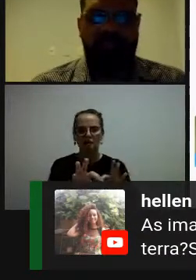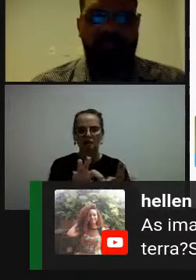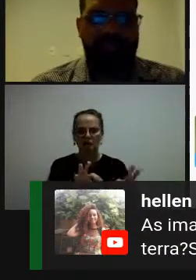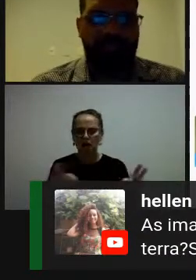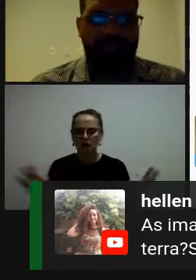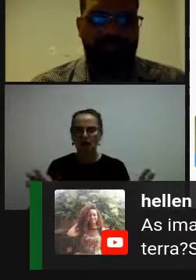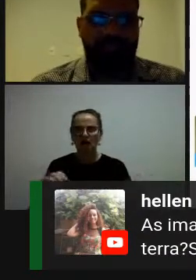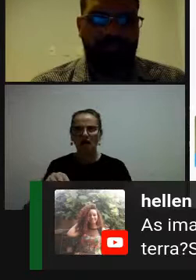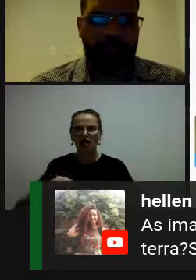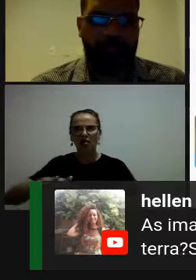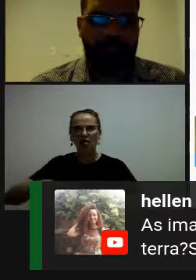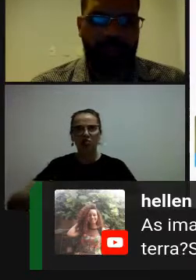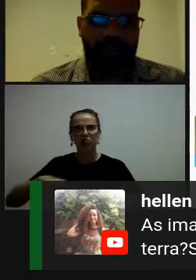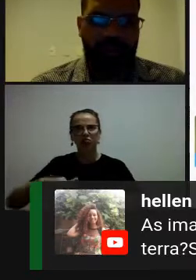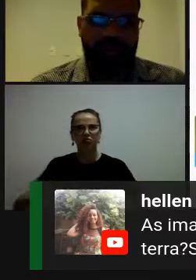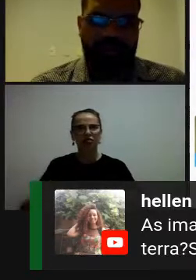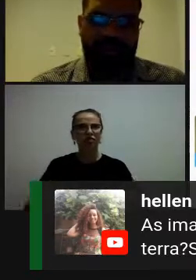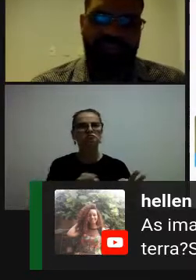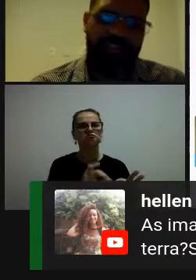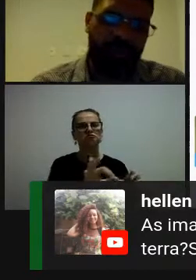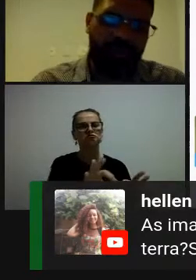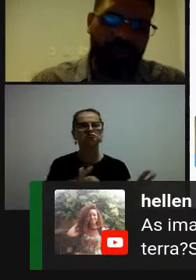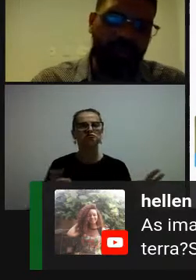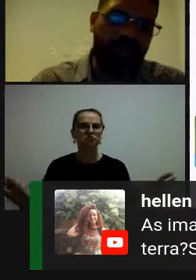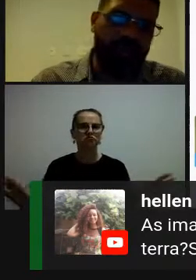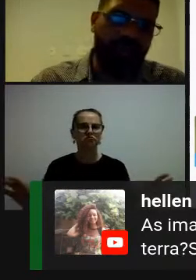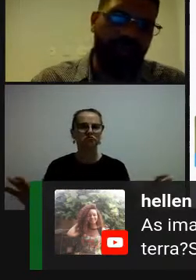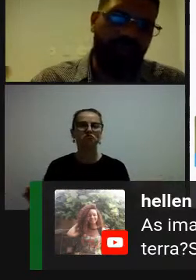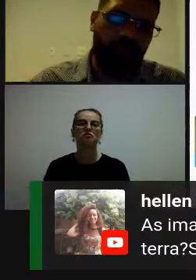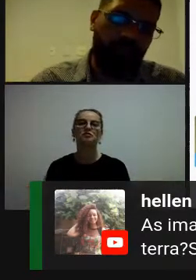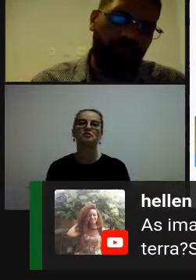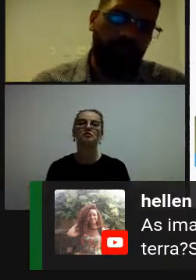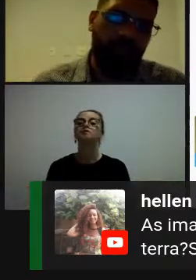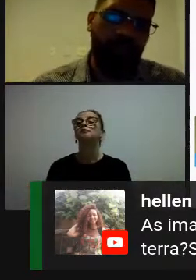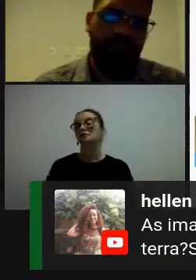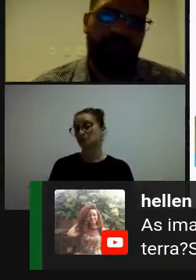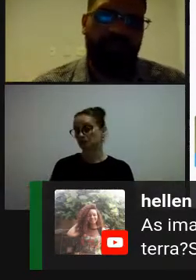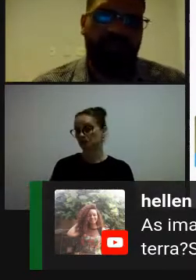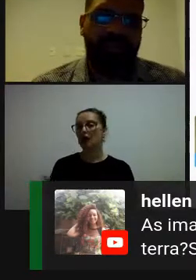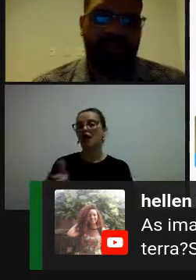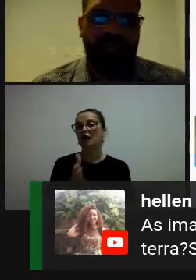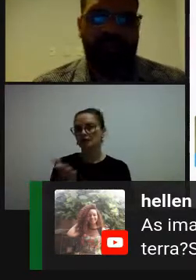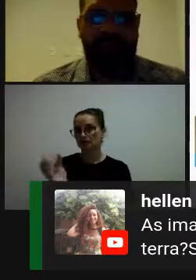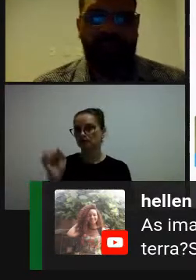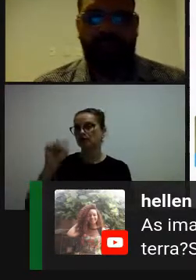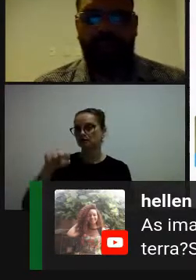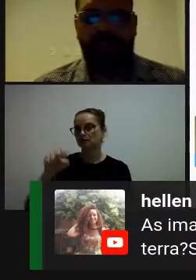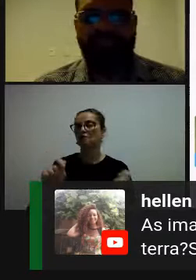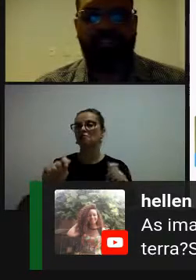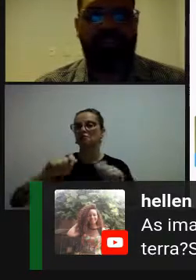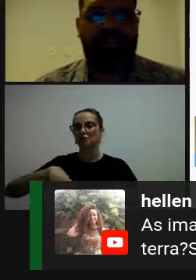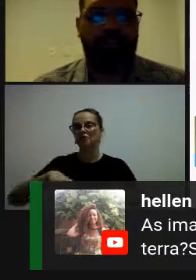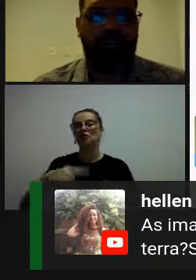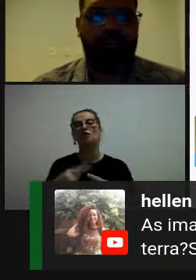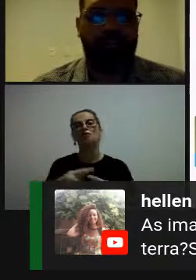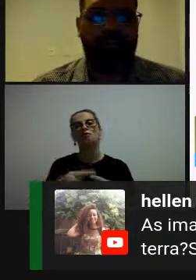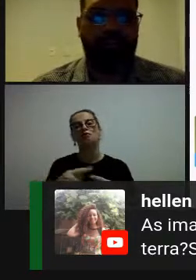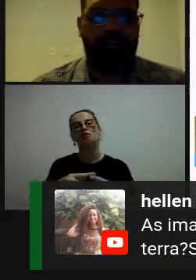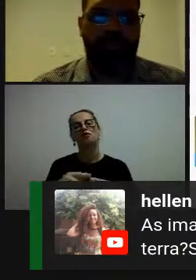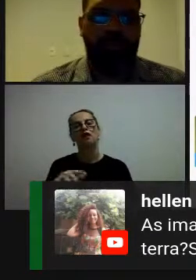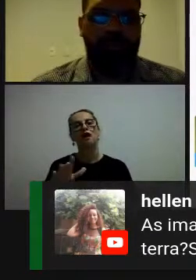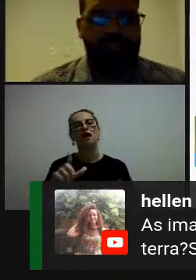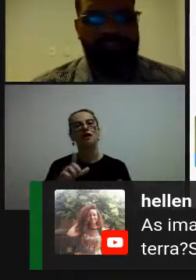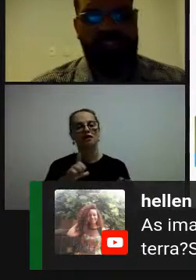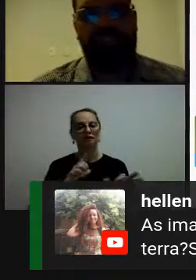vai ter uma distorção, né? Até seja da topografia convencional, uma linha maior de 50